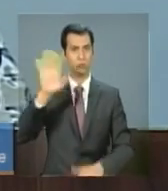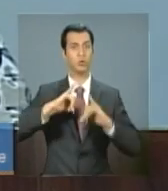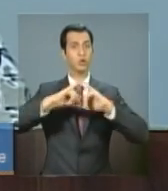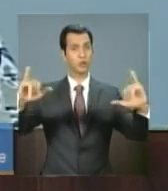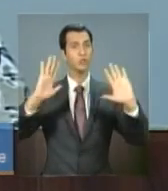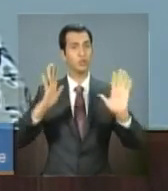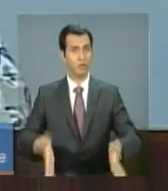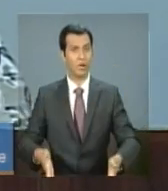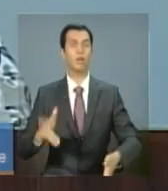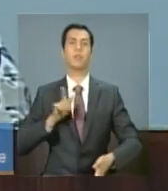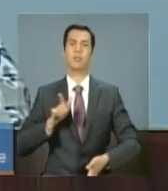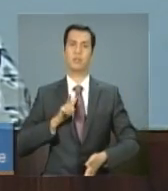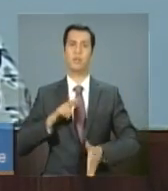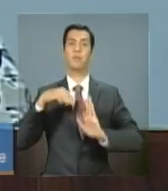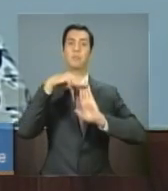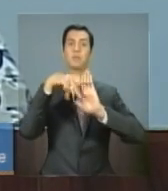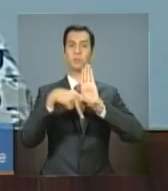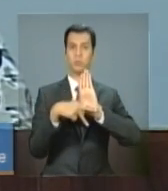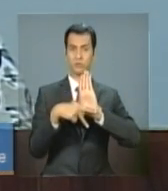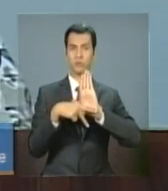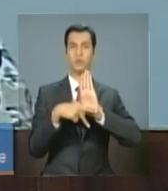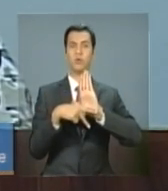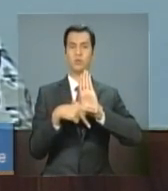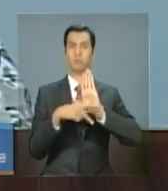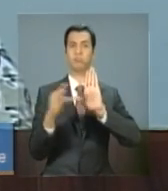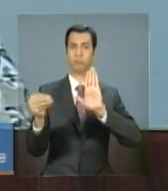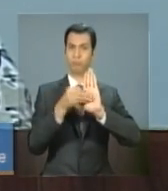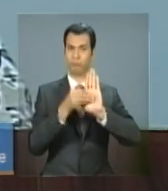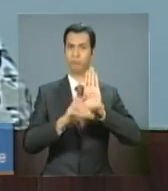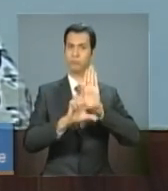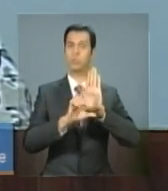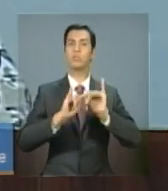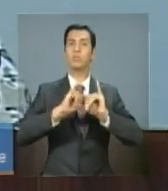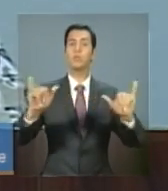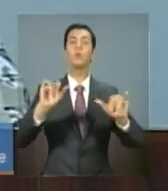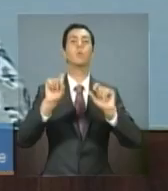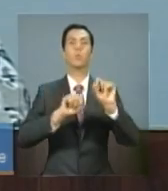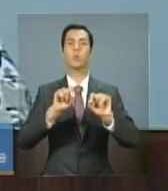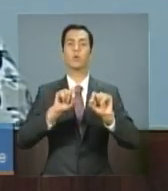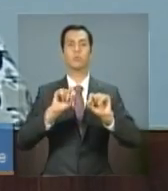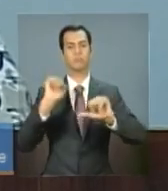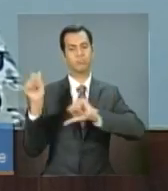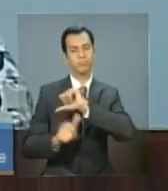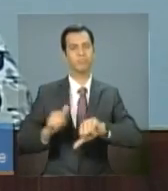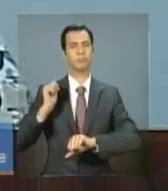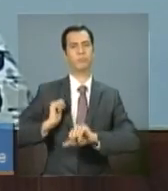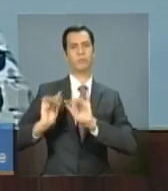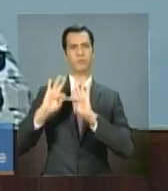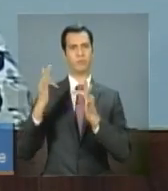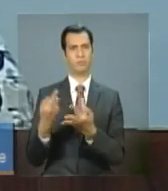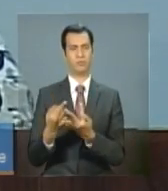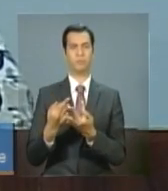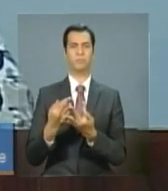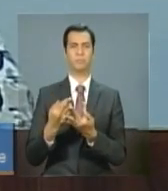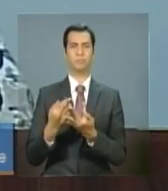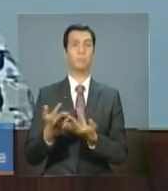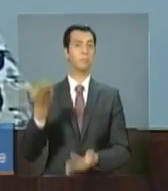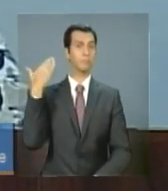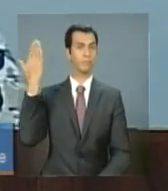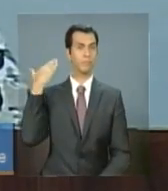já está valendo, uma modificação importantíssima no programa Bolsa Família. Antes, o programa Bolsa Família